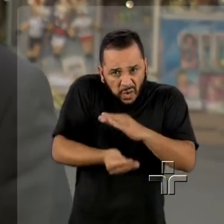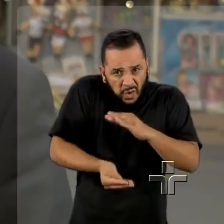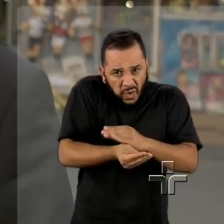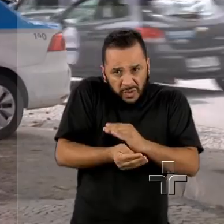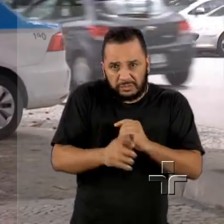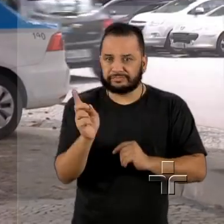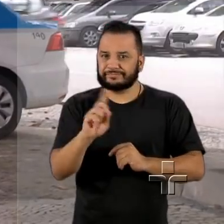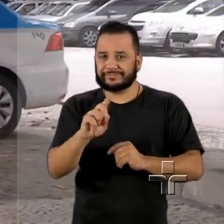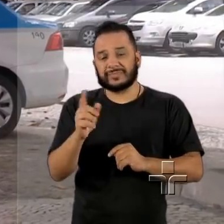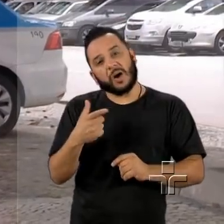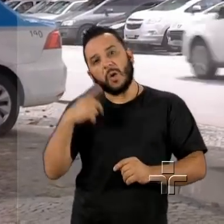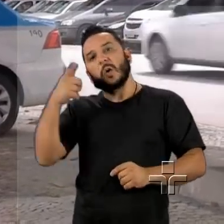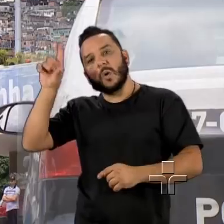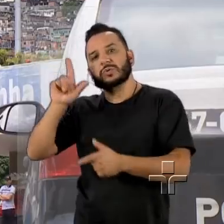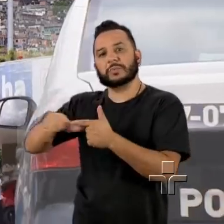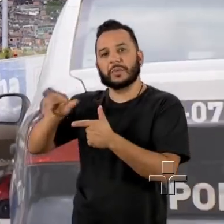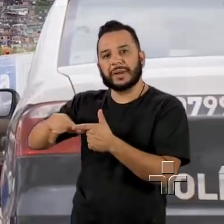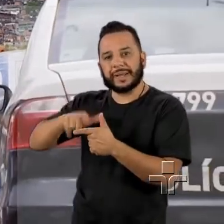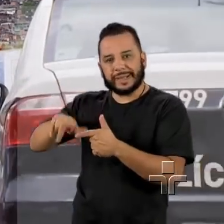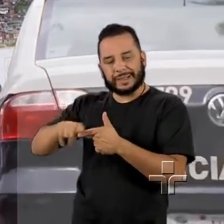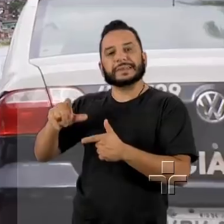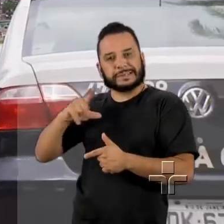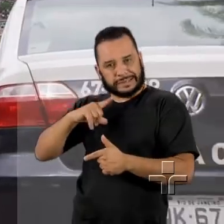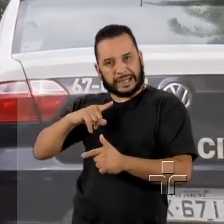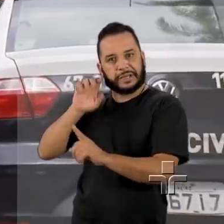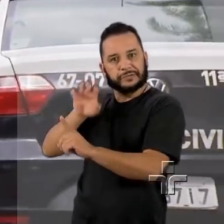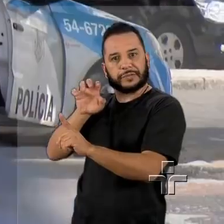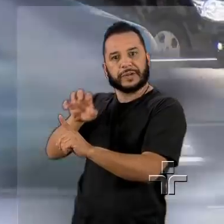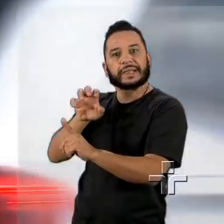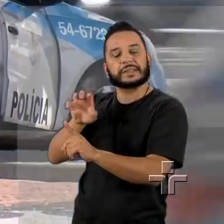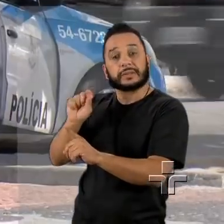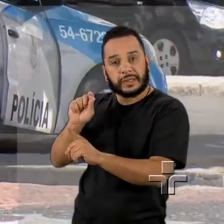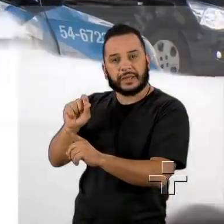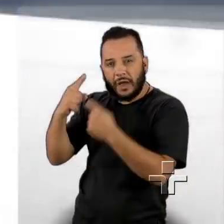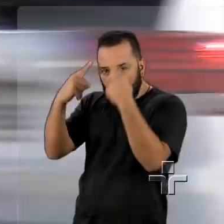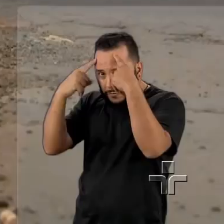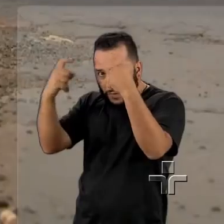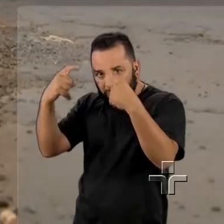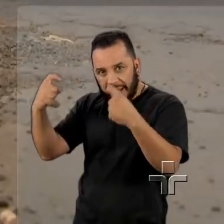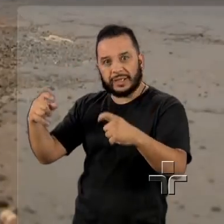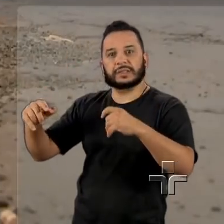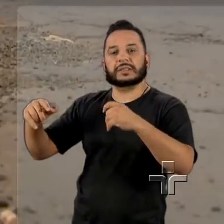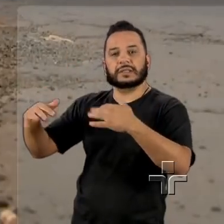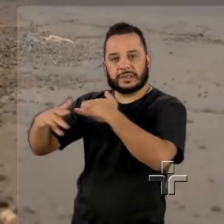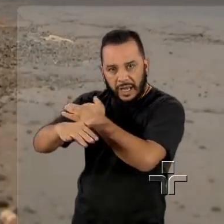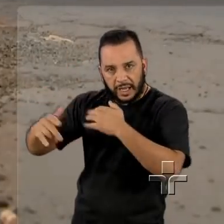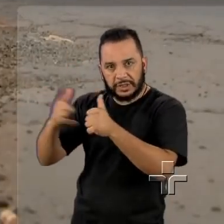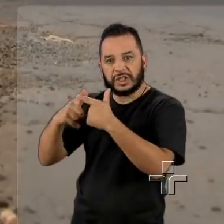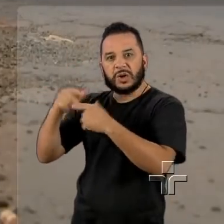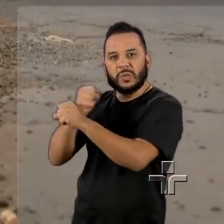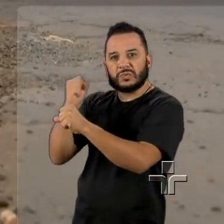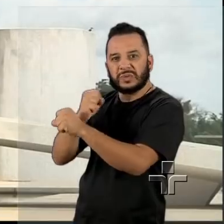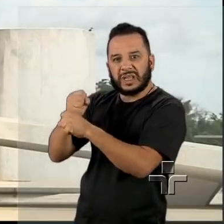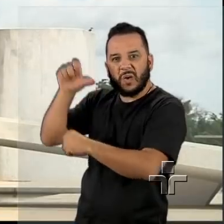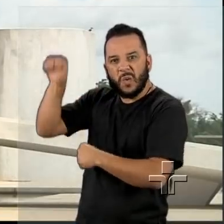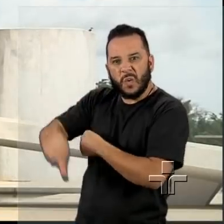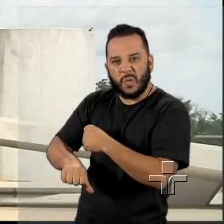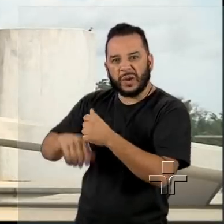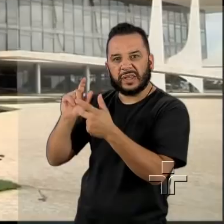vive situações ainda mais graves na segurança pública, na falta de infraestrutura adequada e no excesso de gastos dos